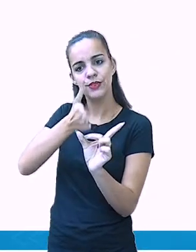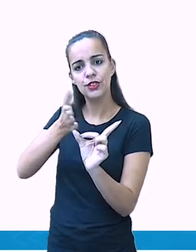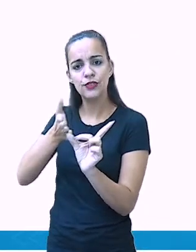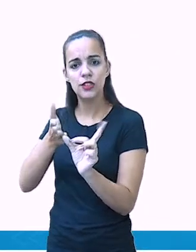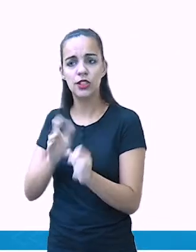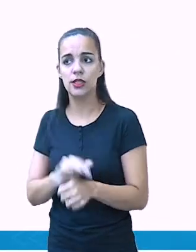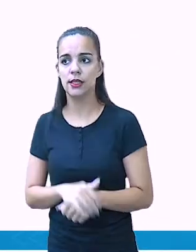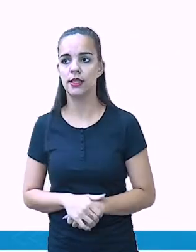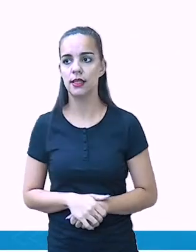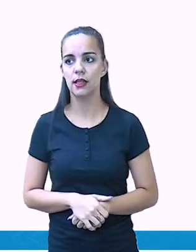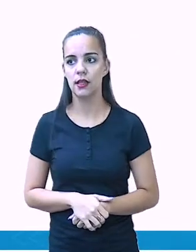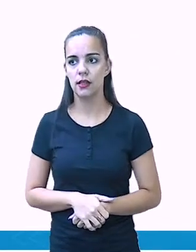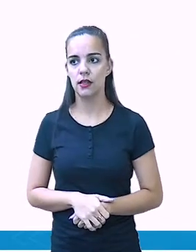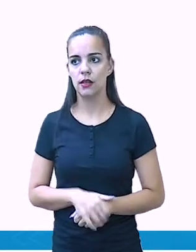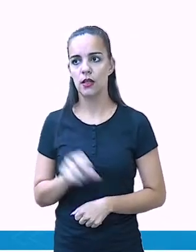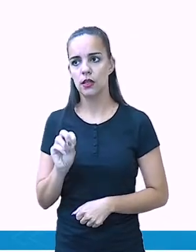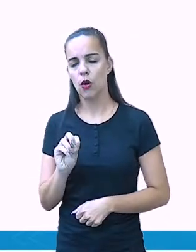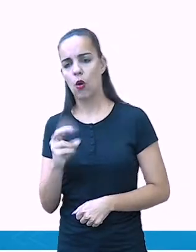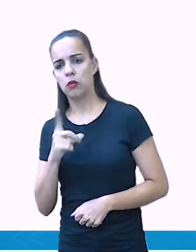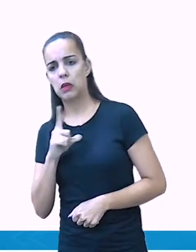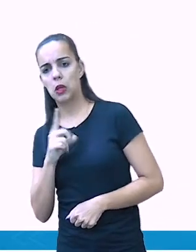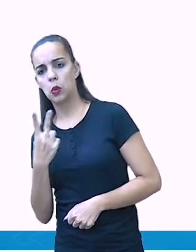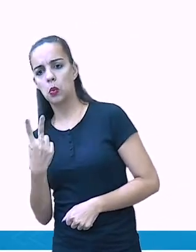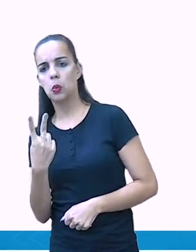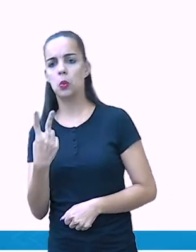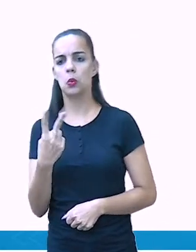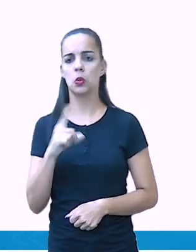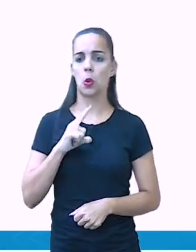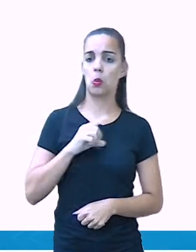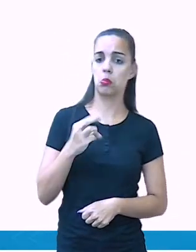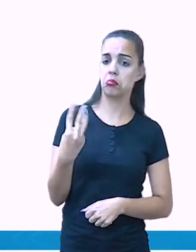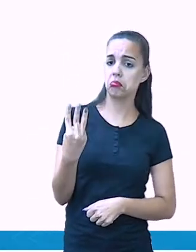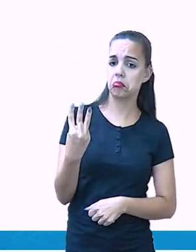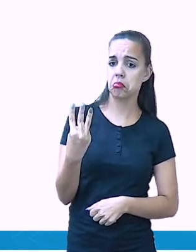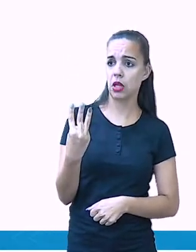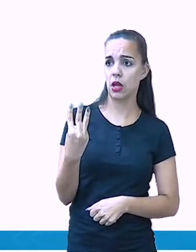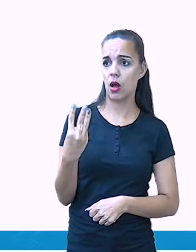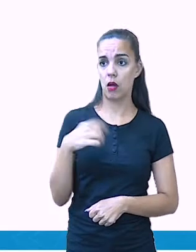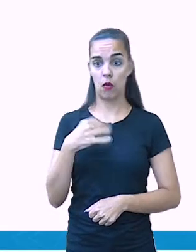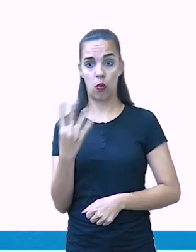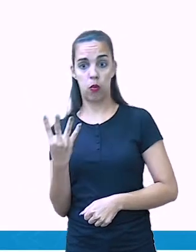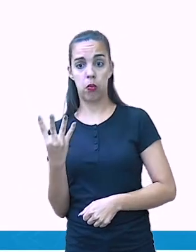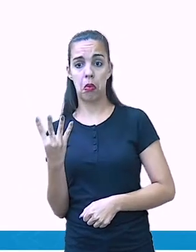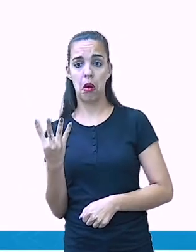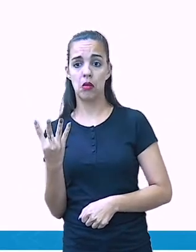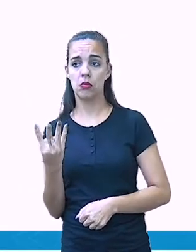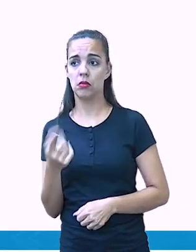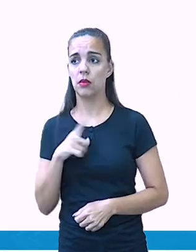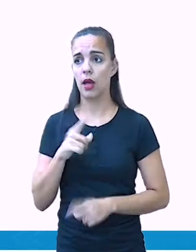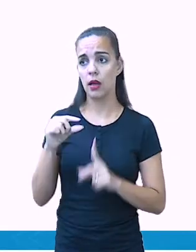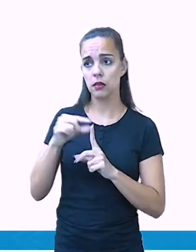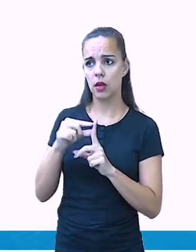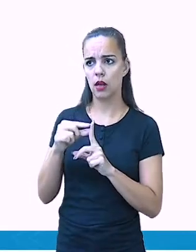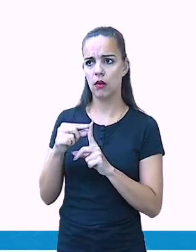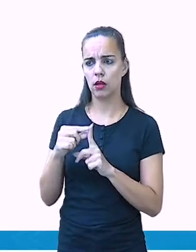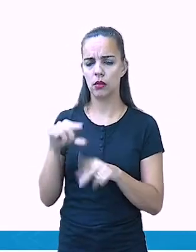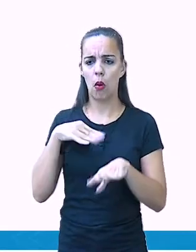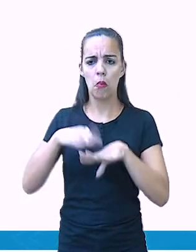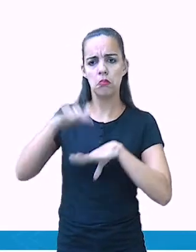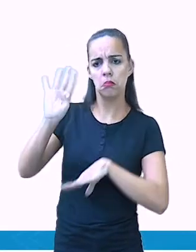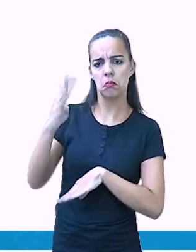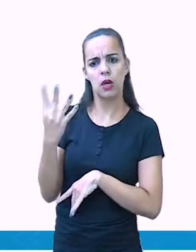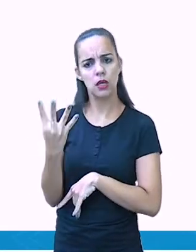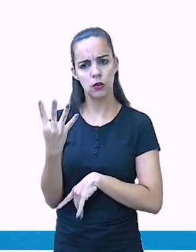uma sílaba, ou 2, ou 3, ou 4, ou mais do que